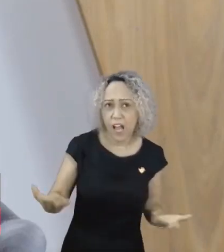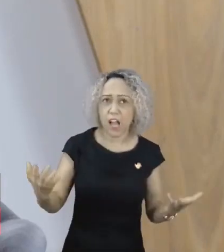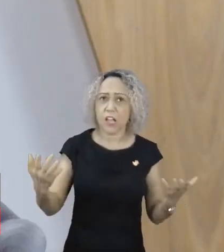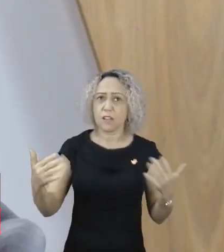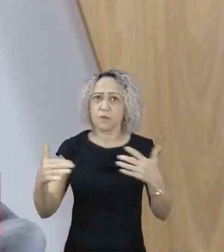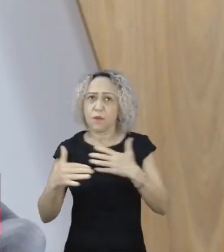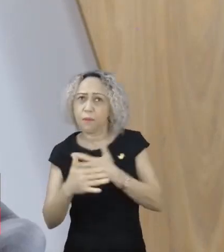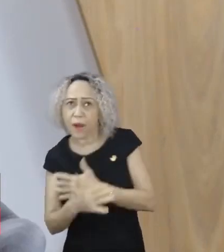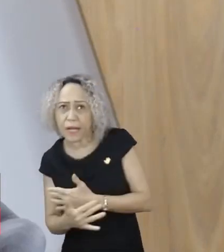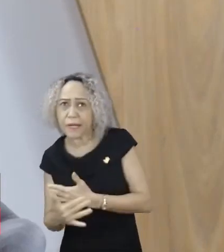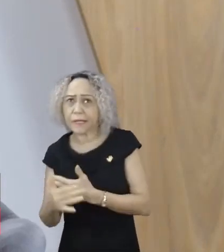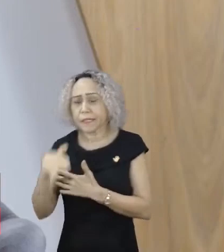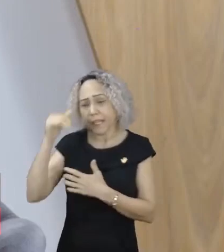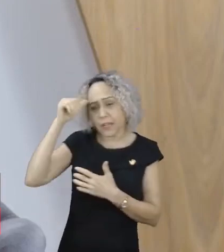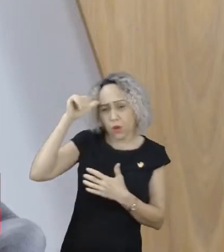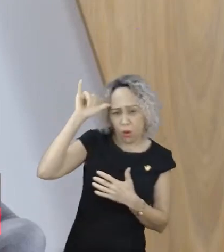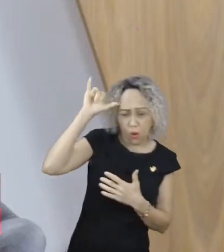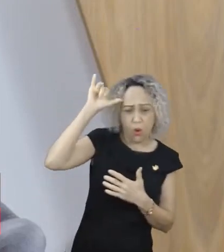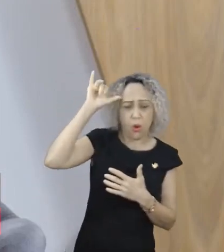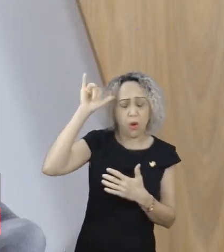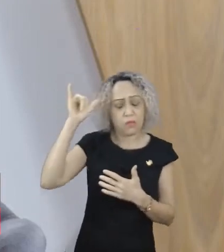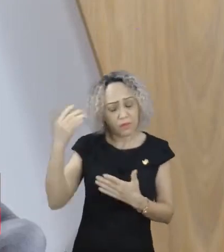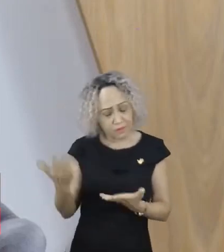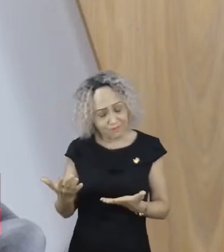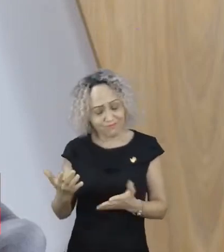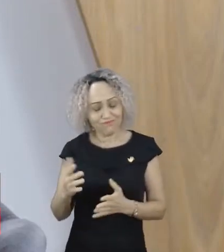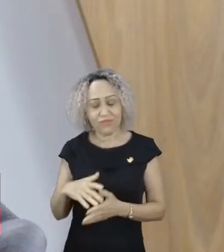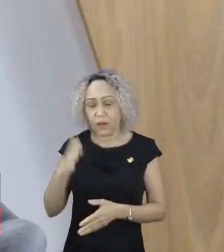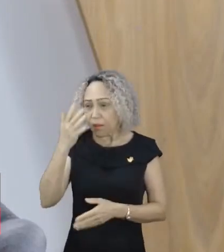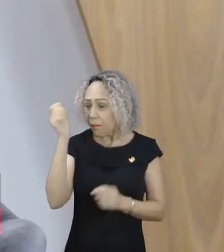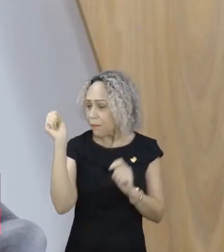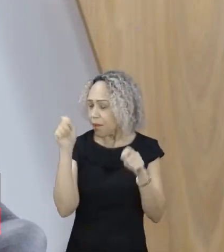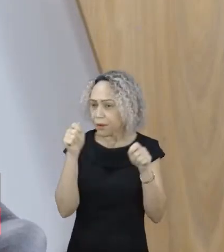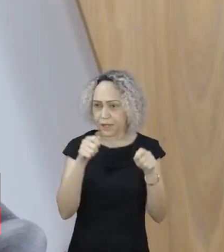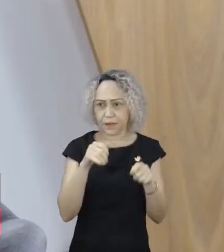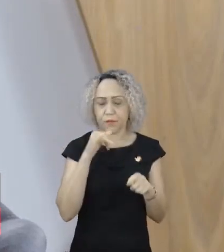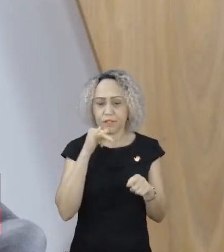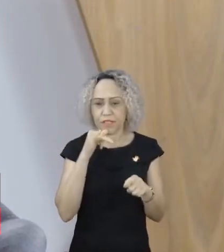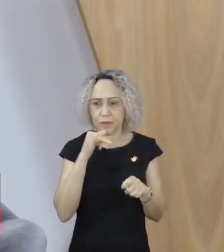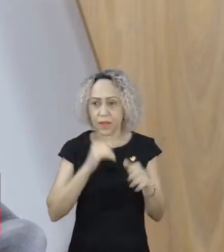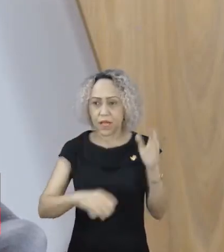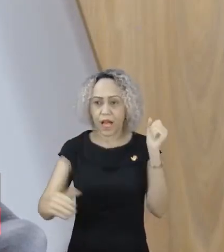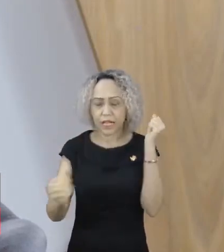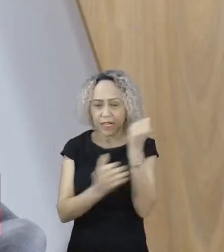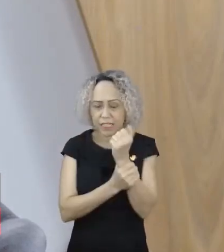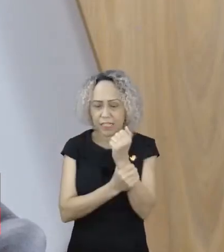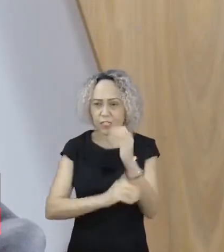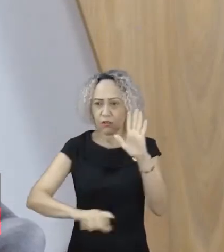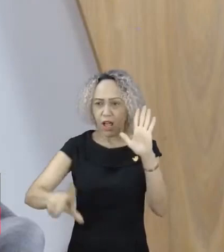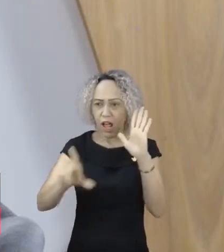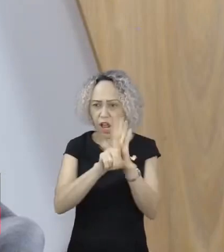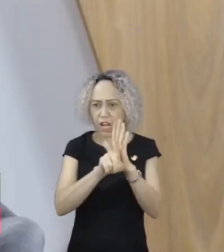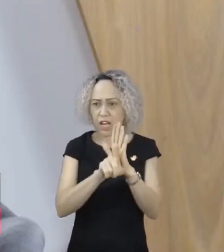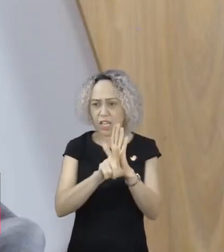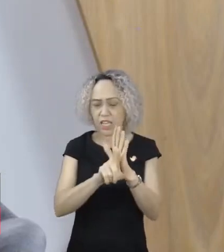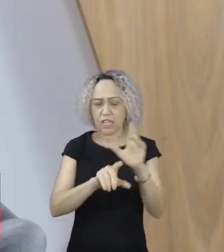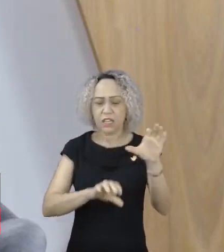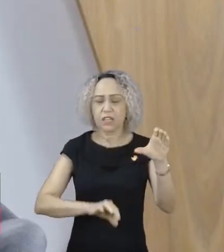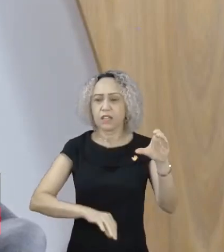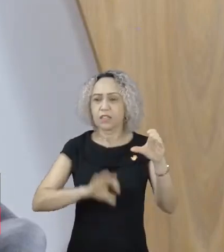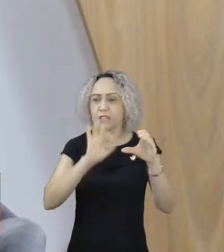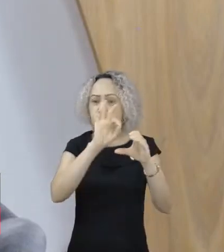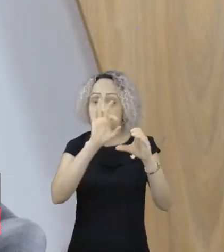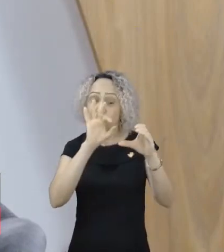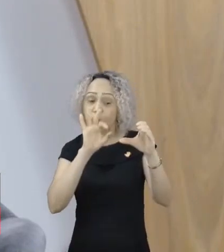de garantir a aplicação de cotas. A gente espera que, aplicando corretamente, na verdade, a cota vai passar a ser o mínimo e não o máximo. A